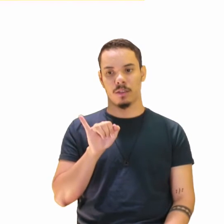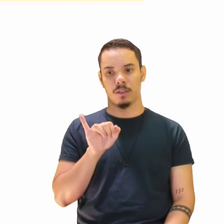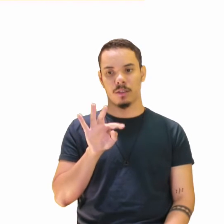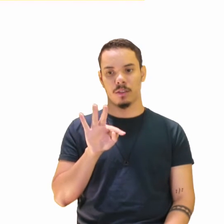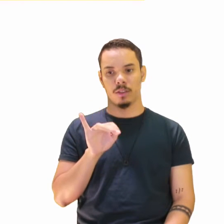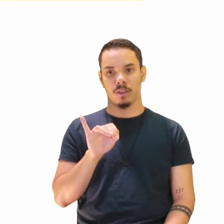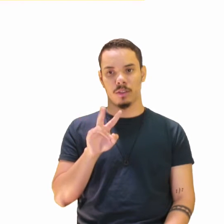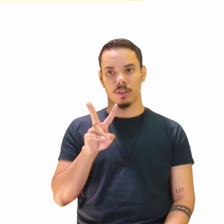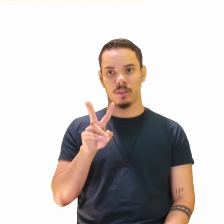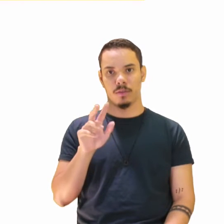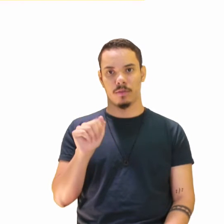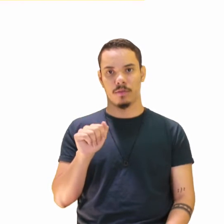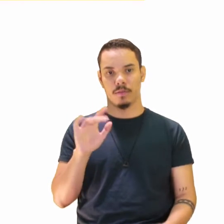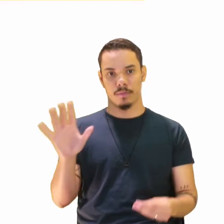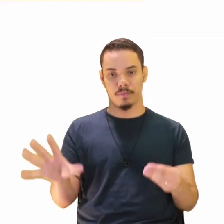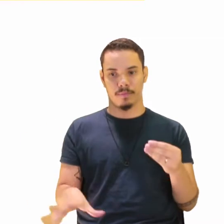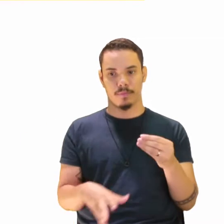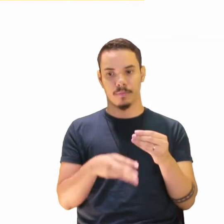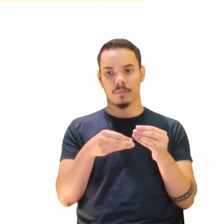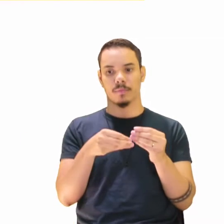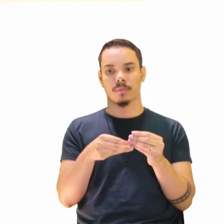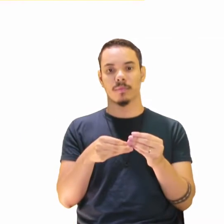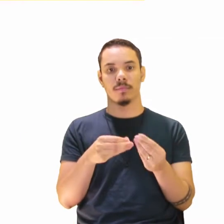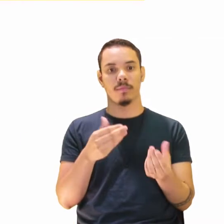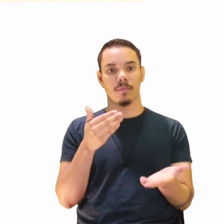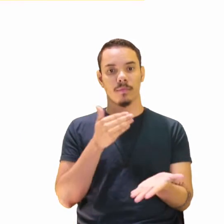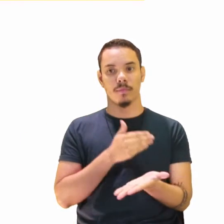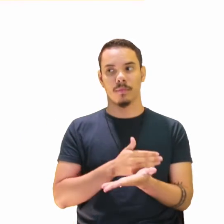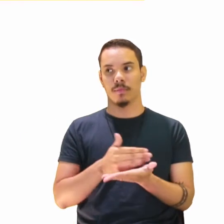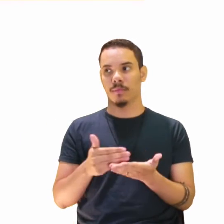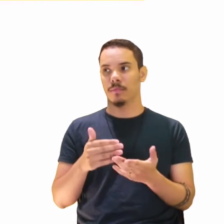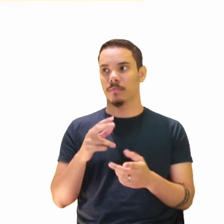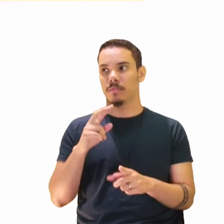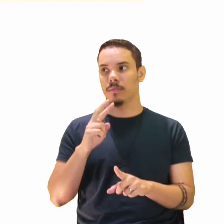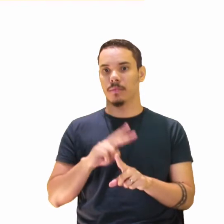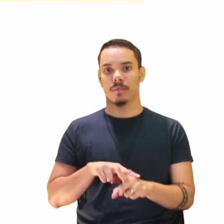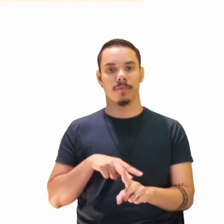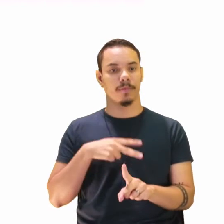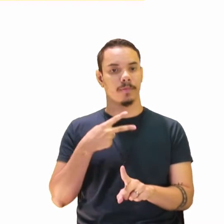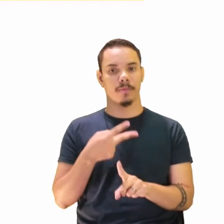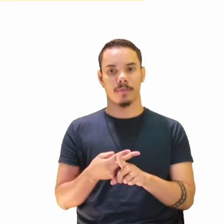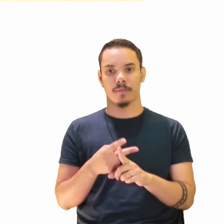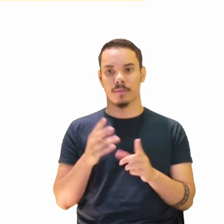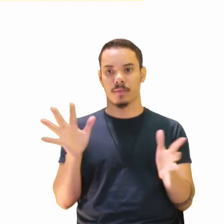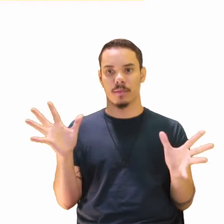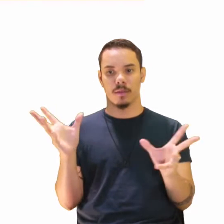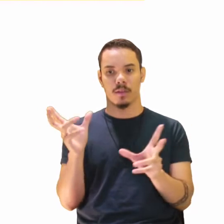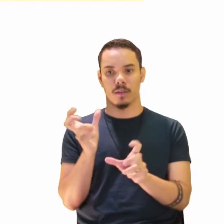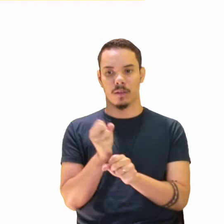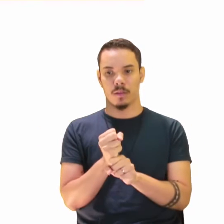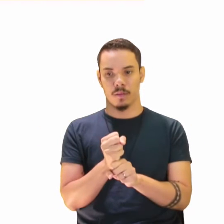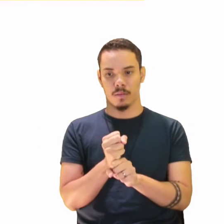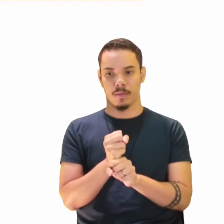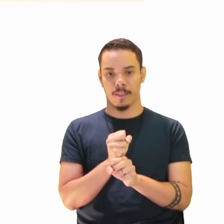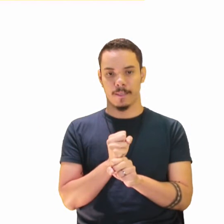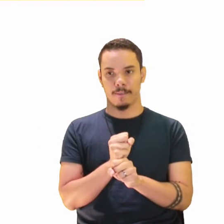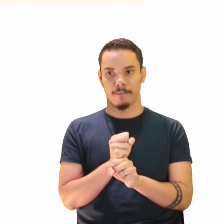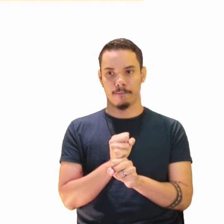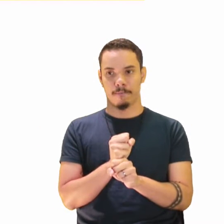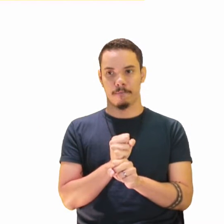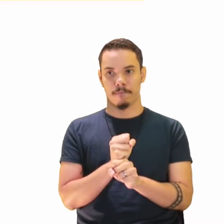aditivas, tá? Aquela que dá ideia de quê? De soma, de ideia